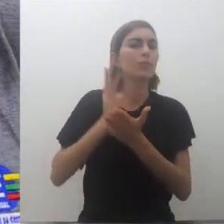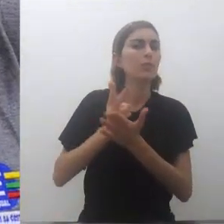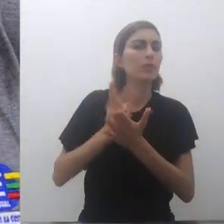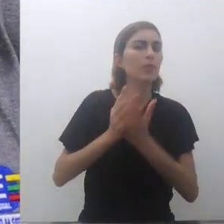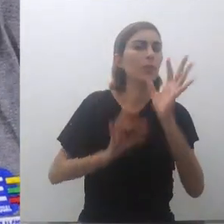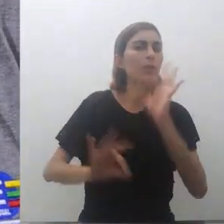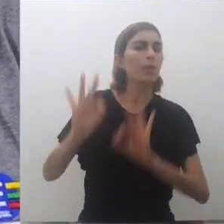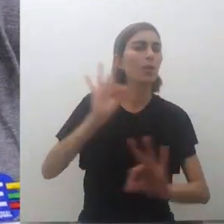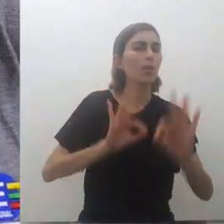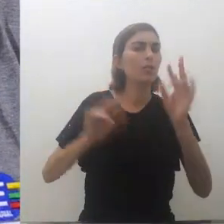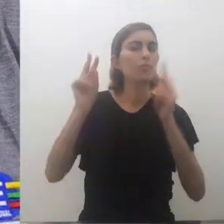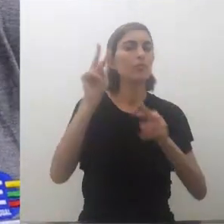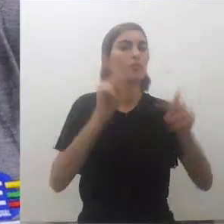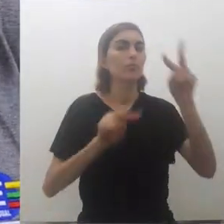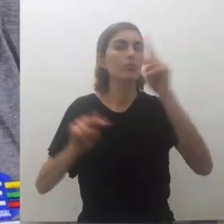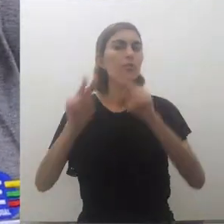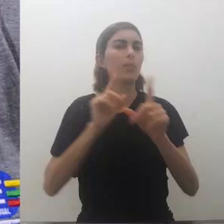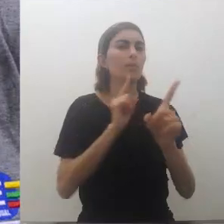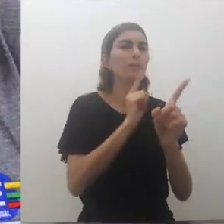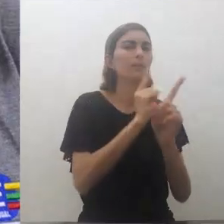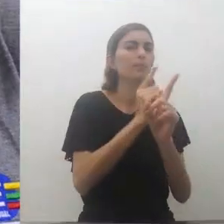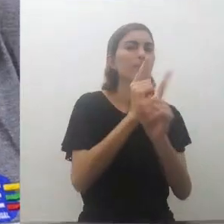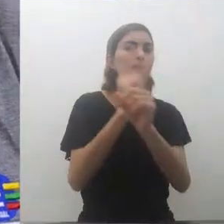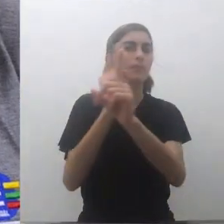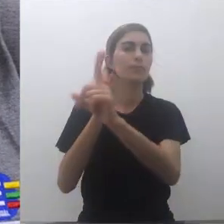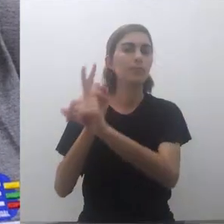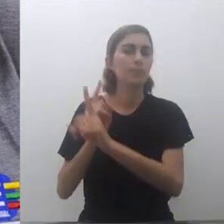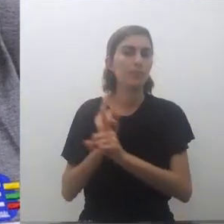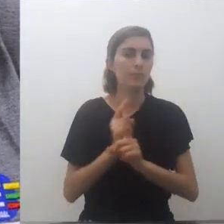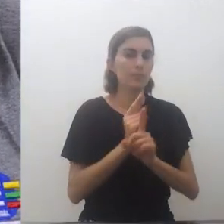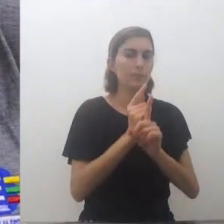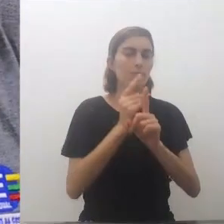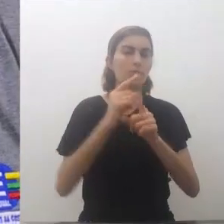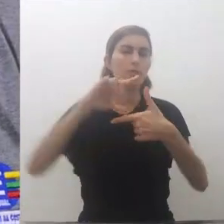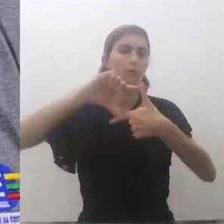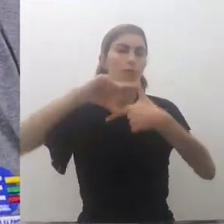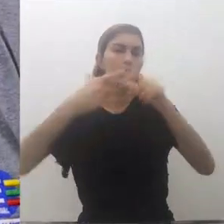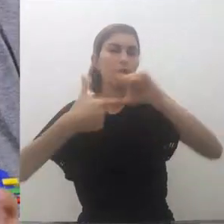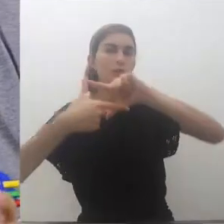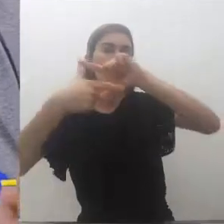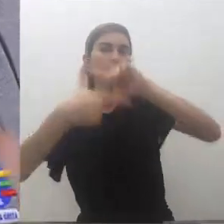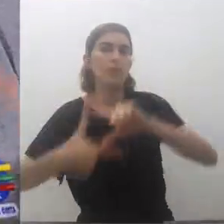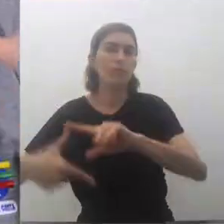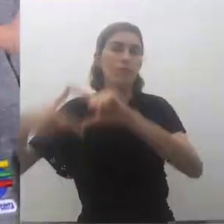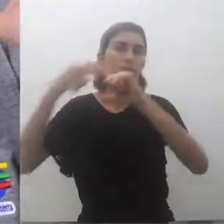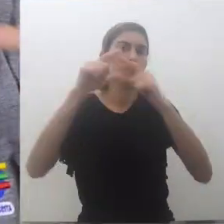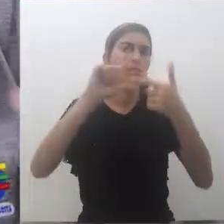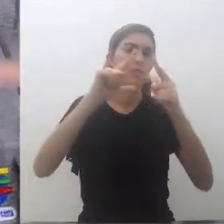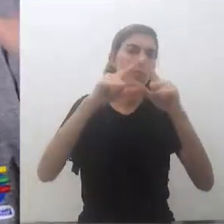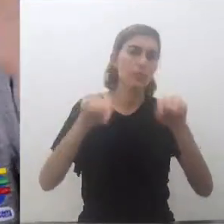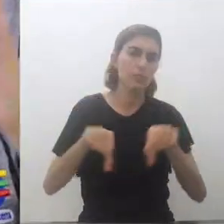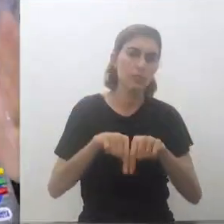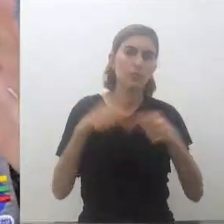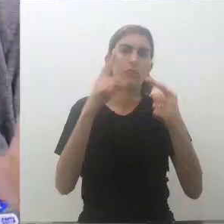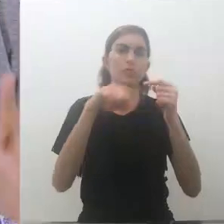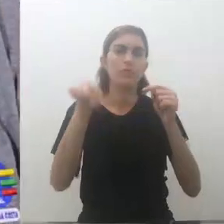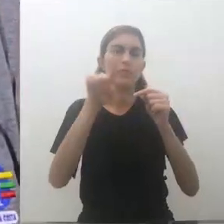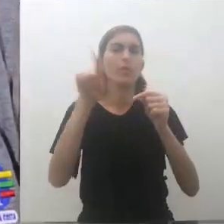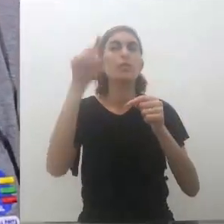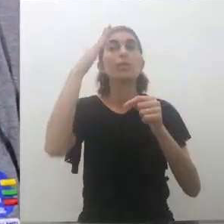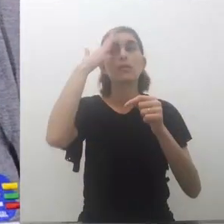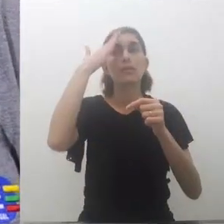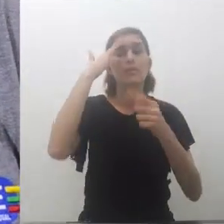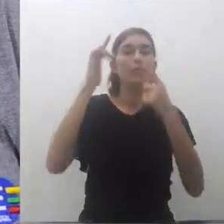visual, identificando eles através das formas geométricas. Aí sim, você sabe onde está